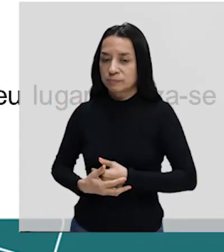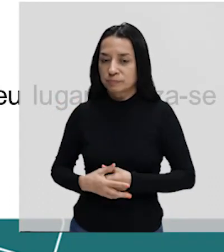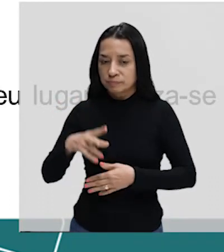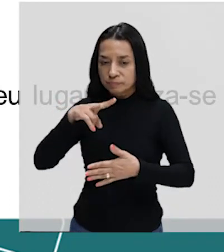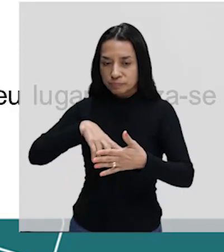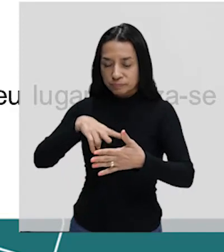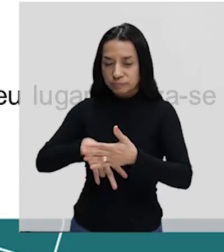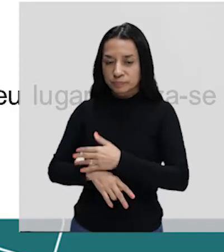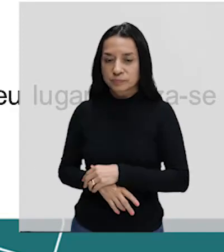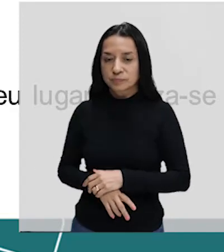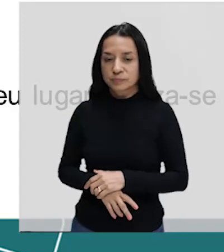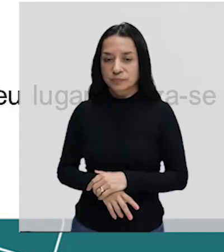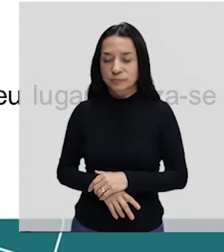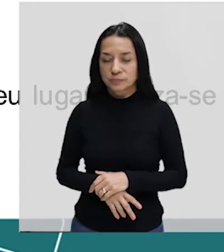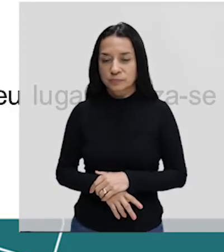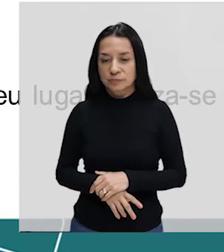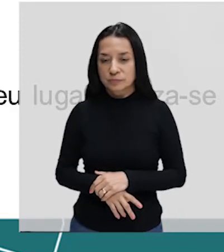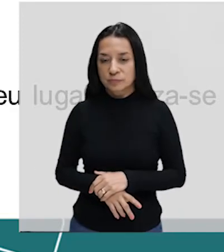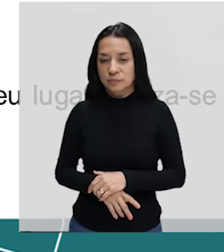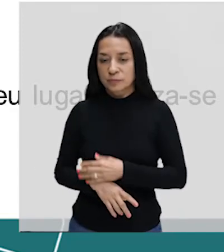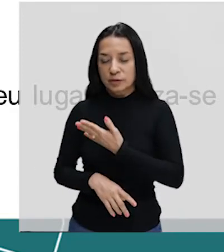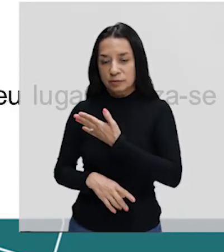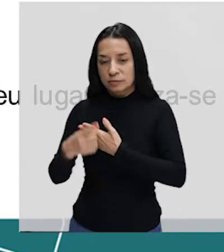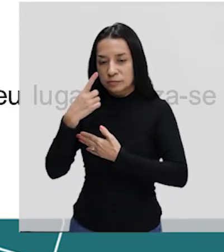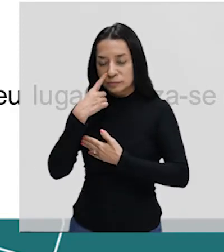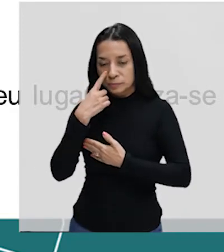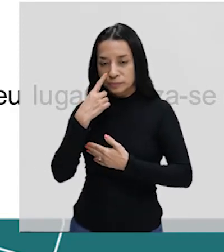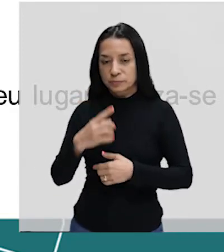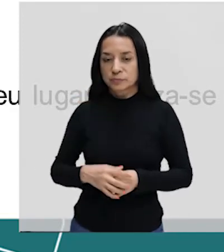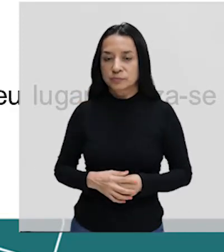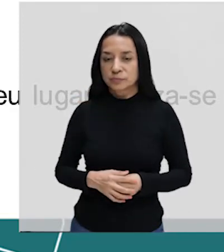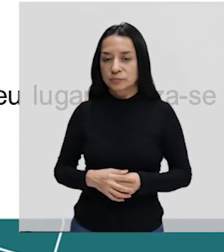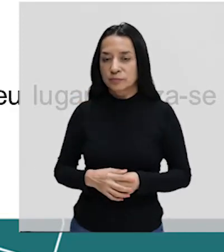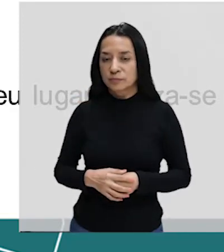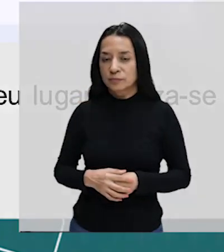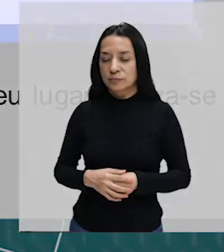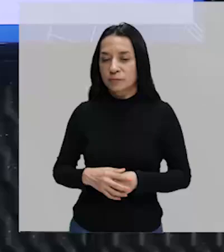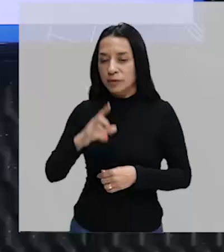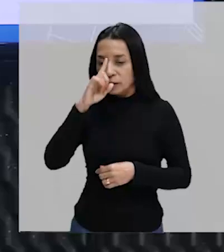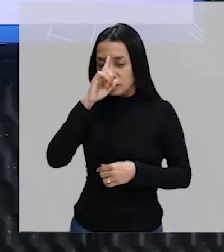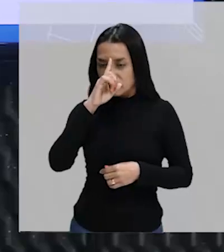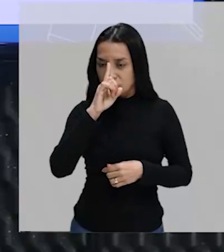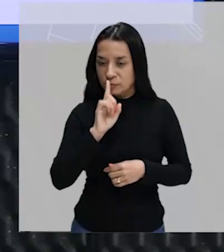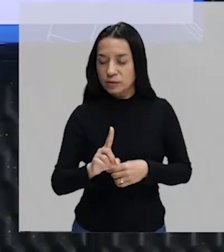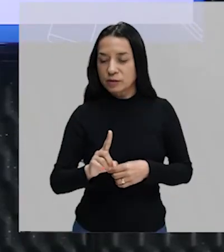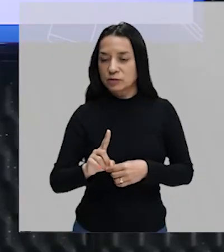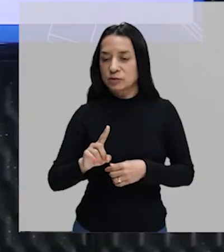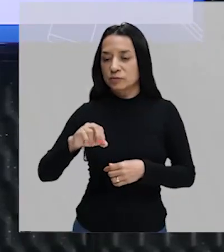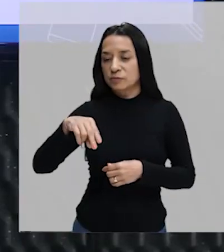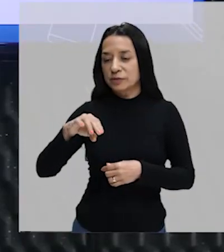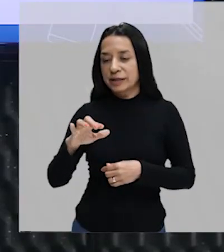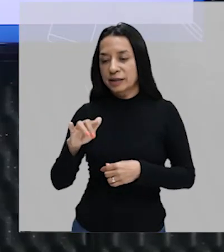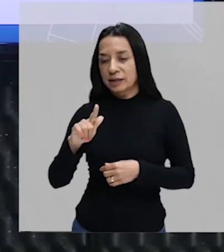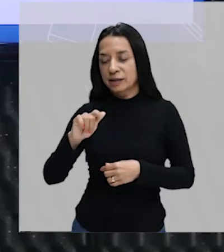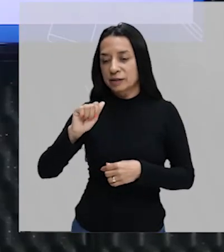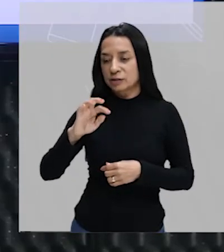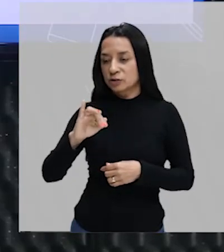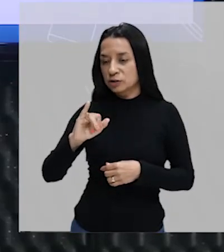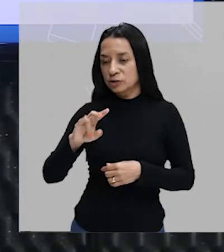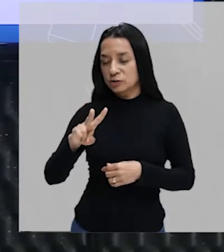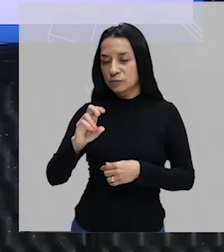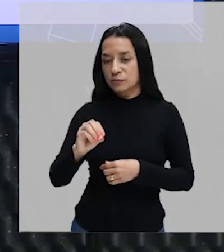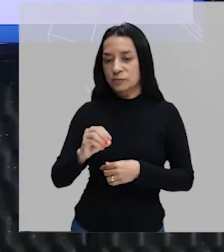no los llames. Olha aqui, imperativo negativo. Como era o outro? Imperativo afirmativo. Imperativo